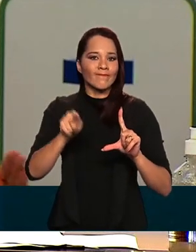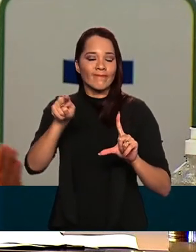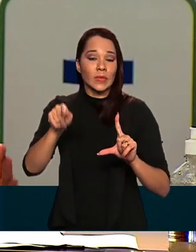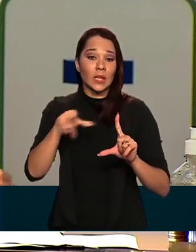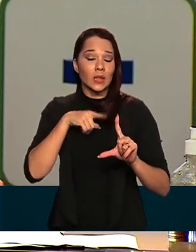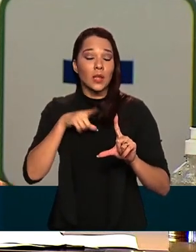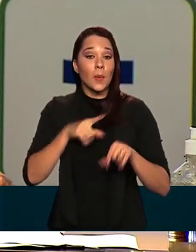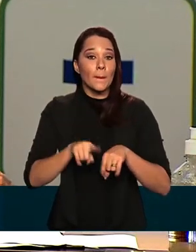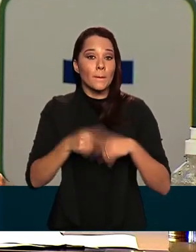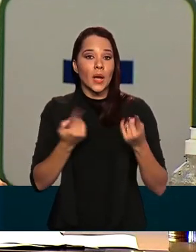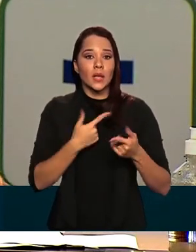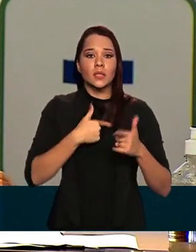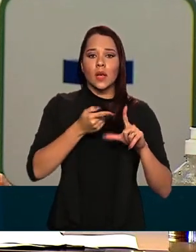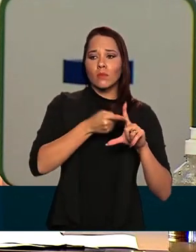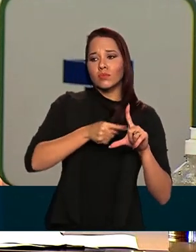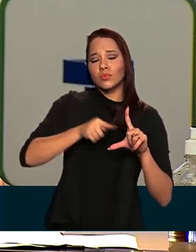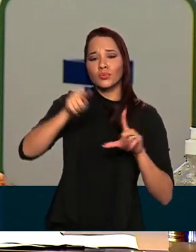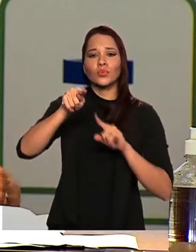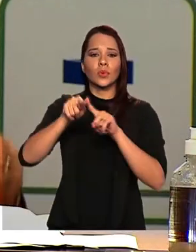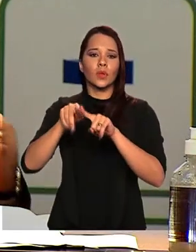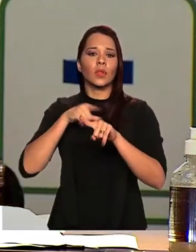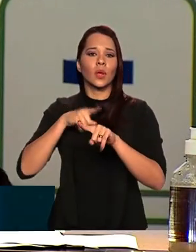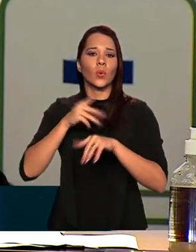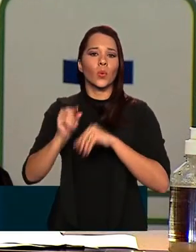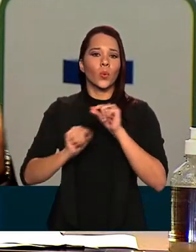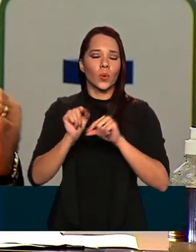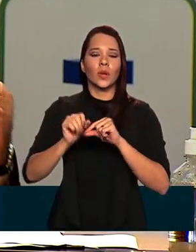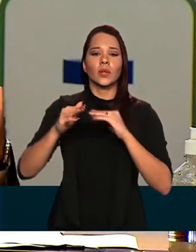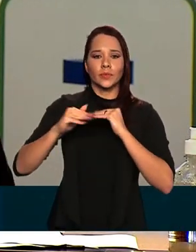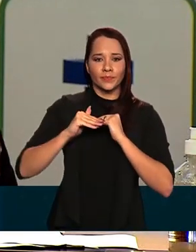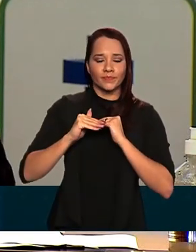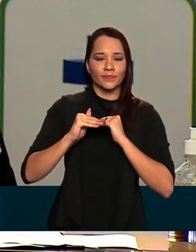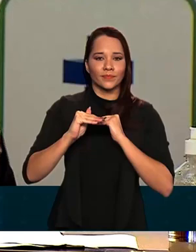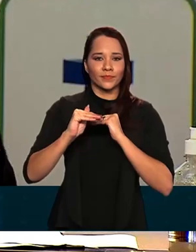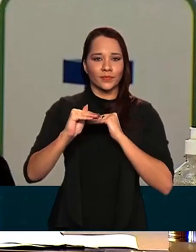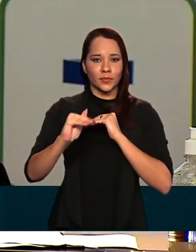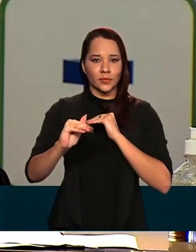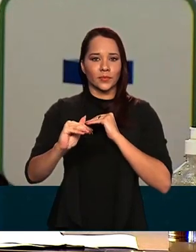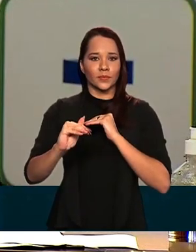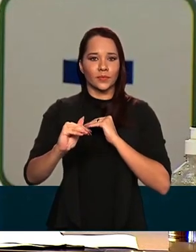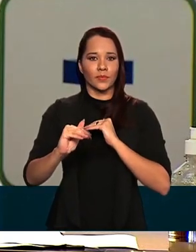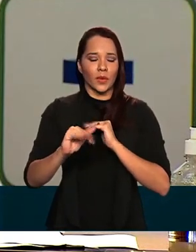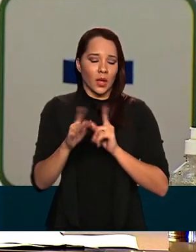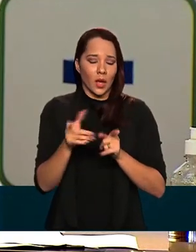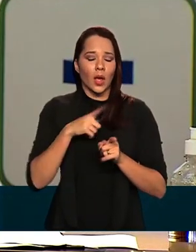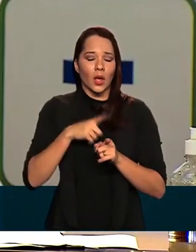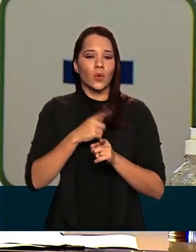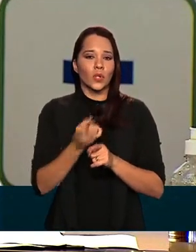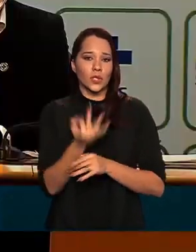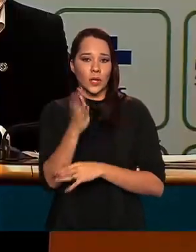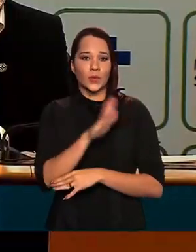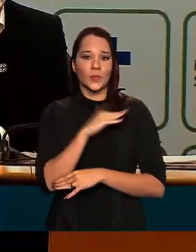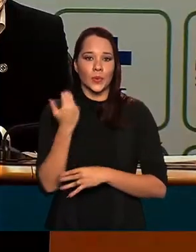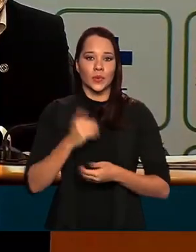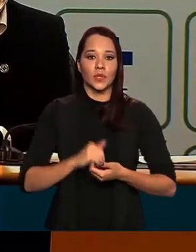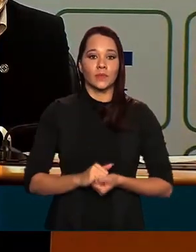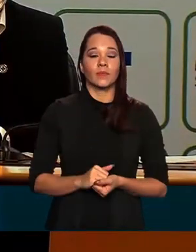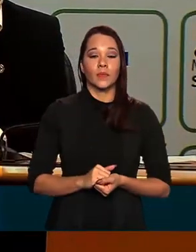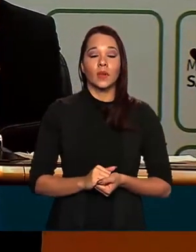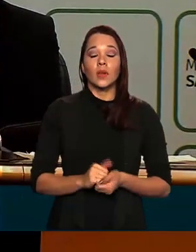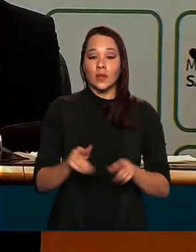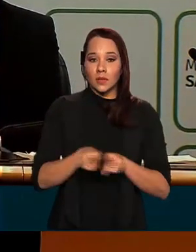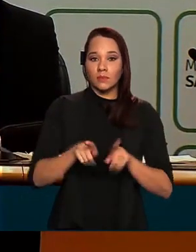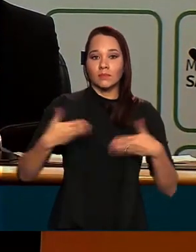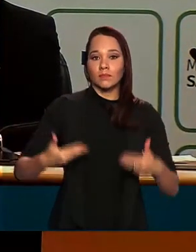maior, mas a curva tenta se manter em o que nós chamamos de um platôr do número de óbitos. Ainda segundo